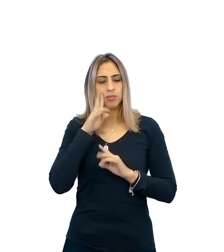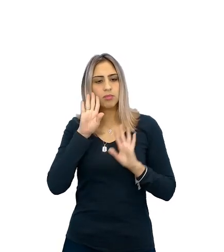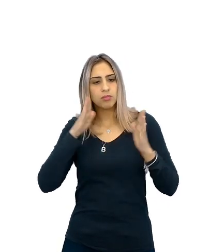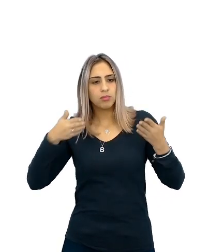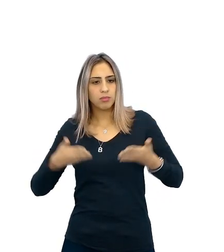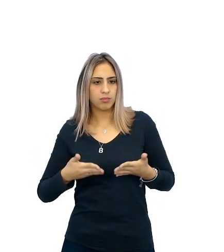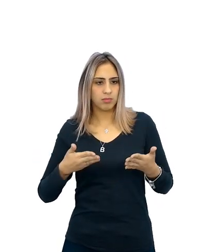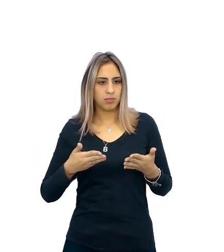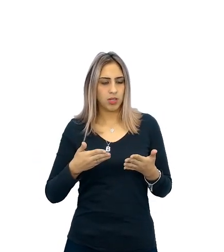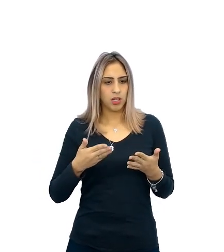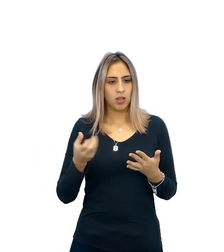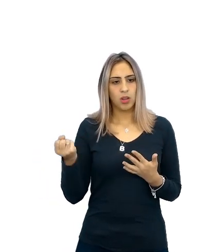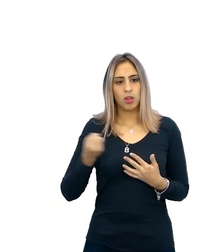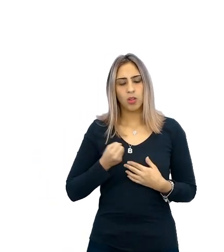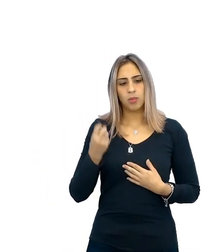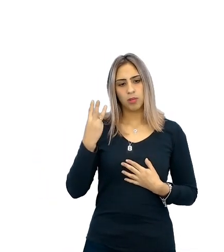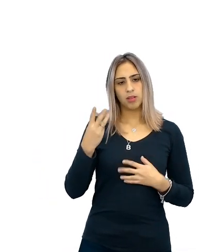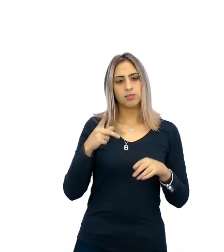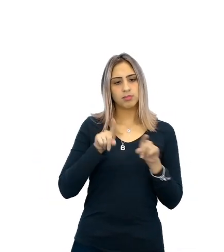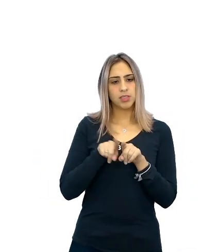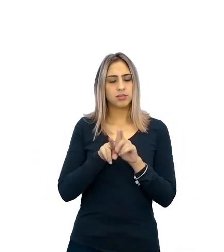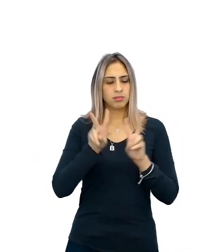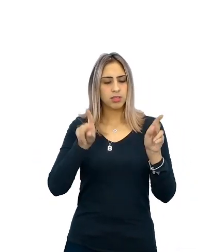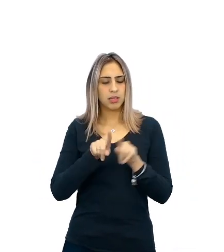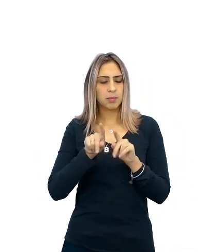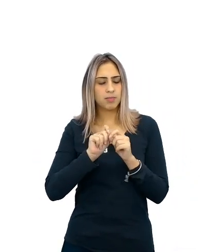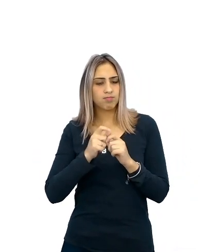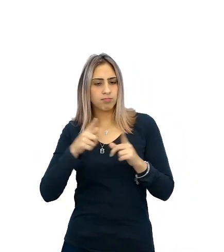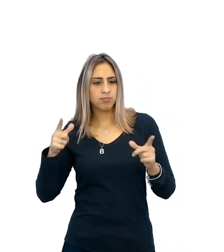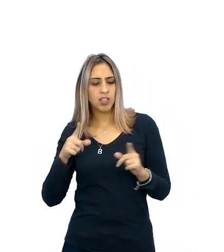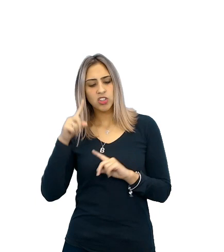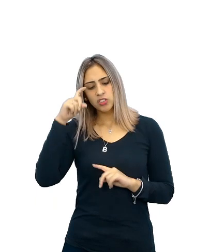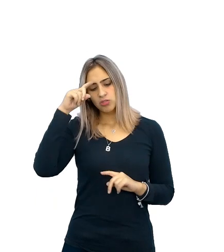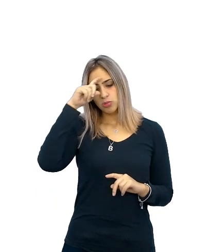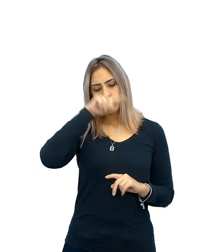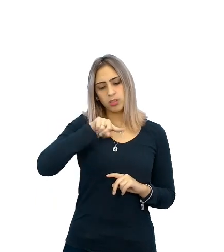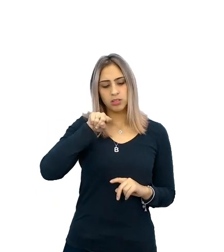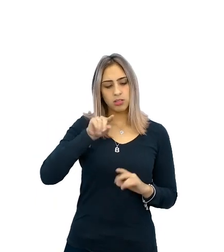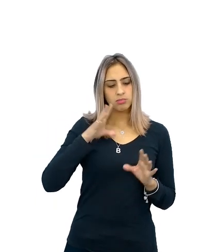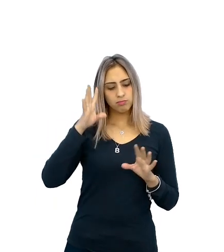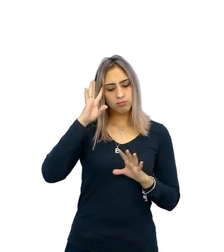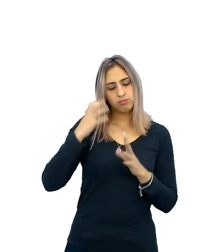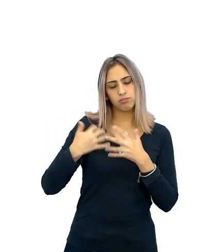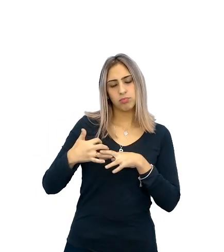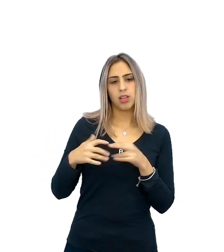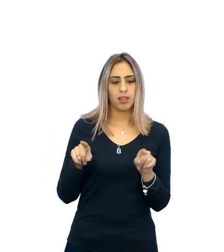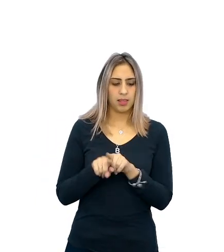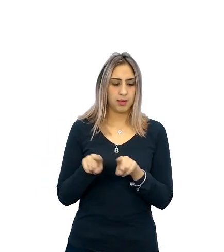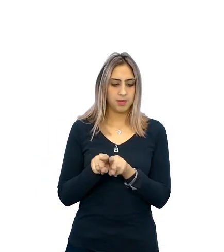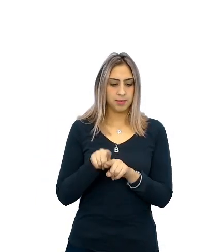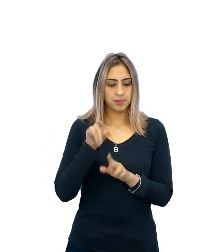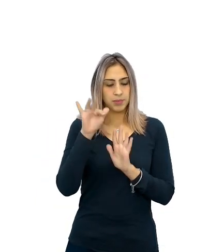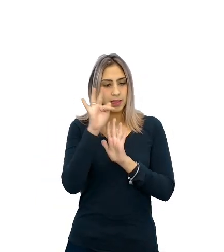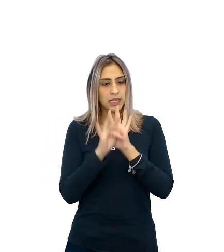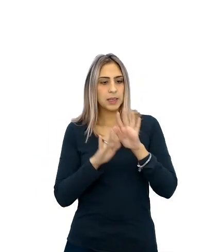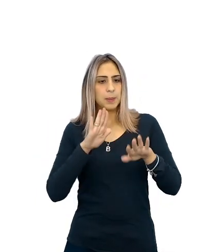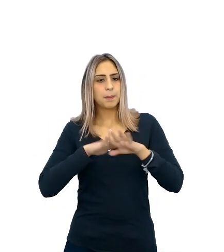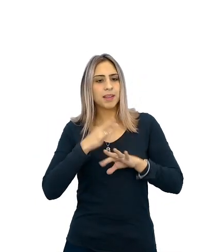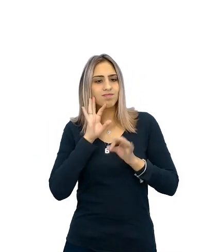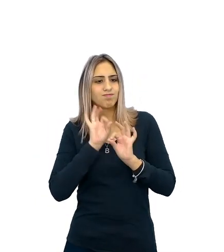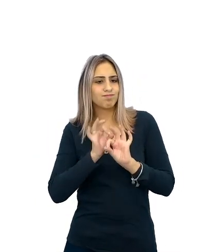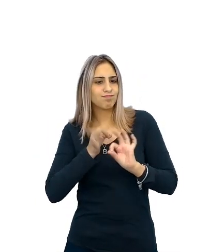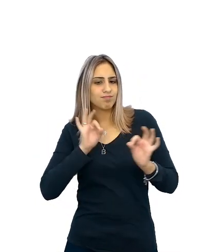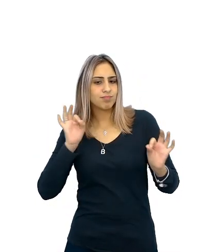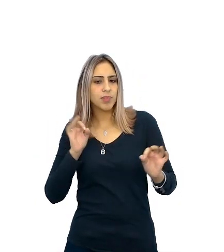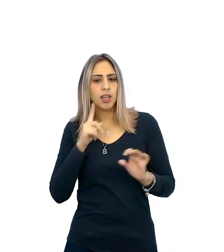visão do nível 3, só que também mais ampliado na dificuldade e na complexidade, né? São textos mais longos,